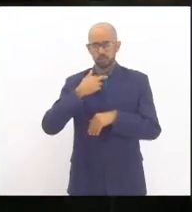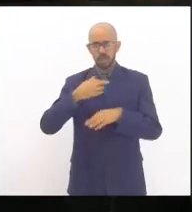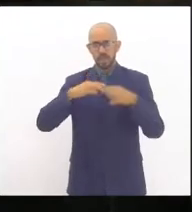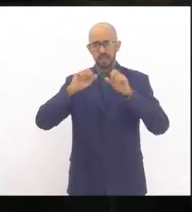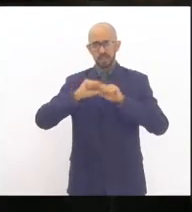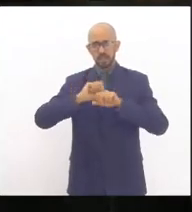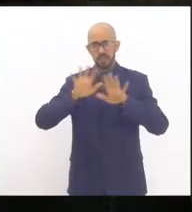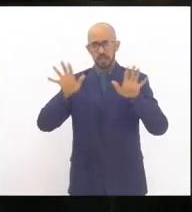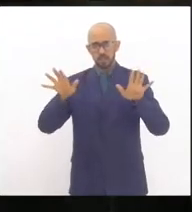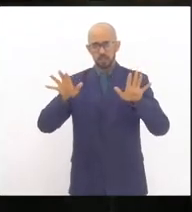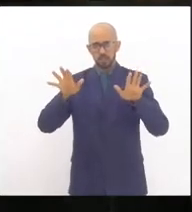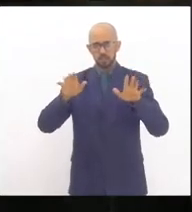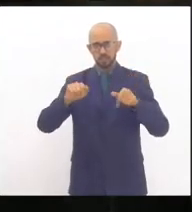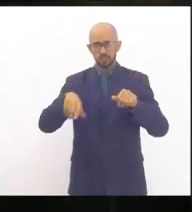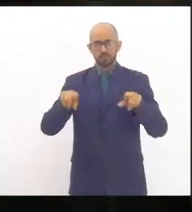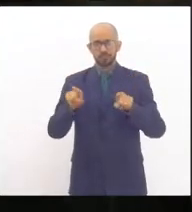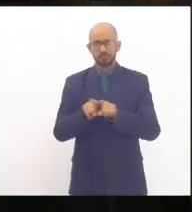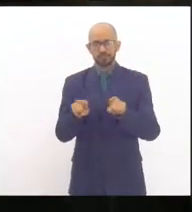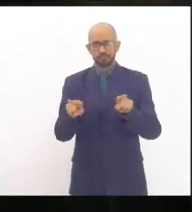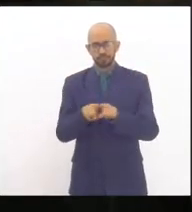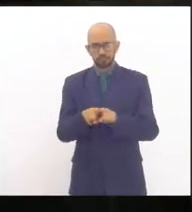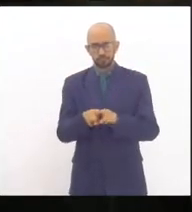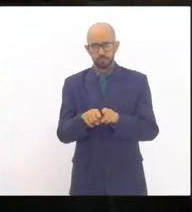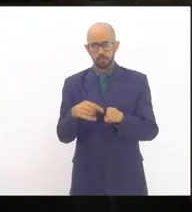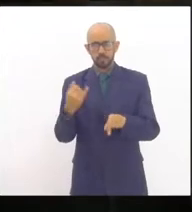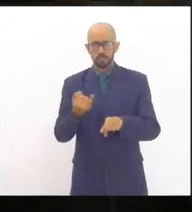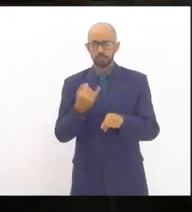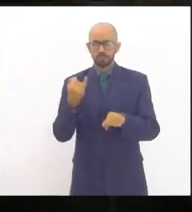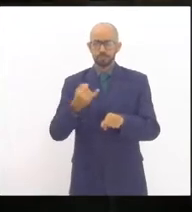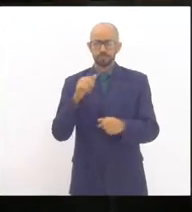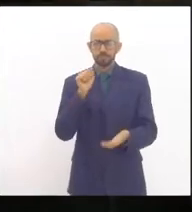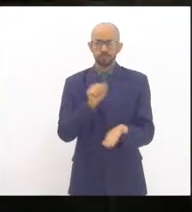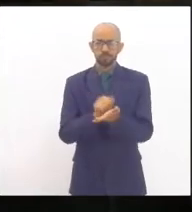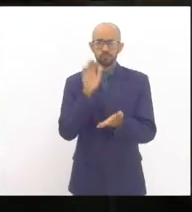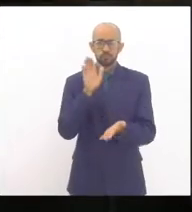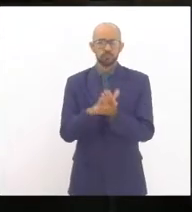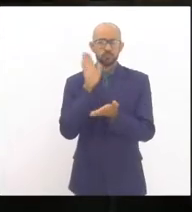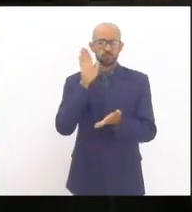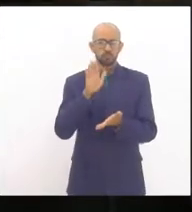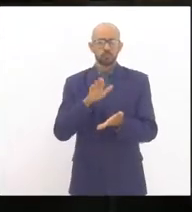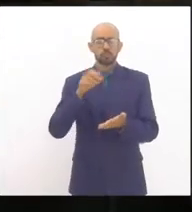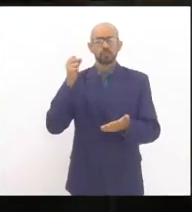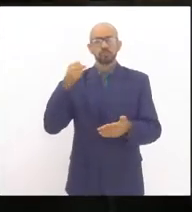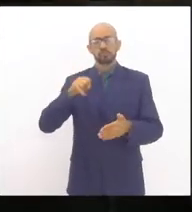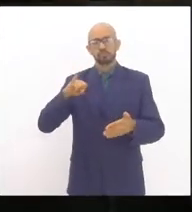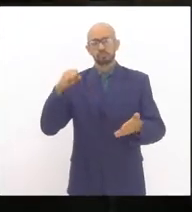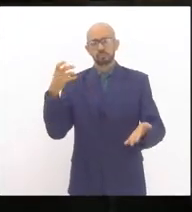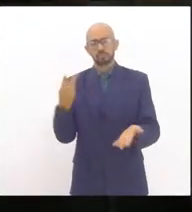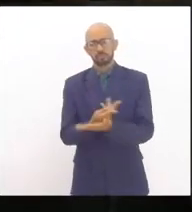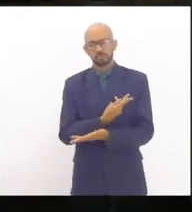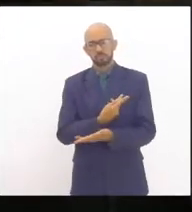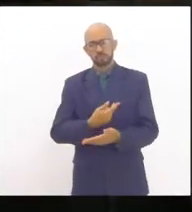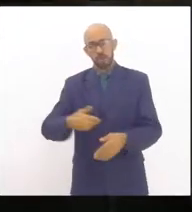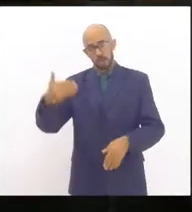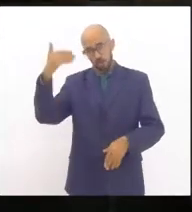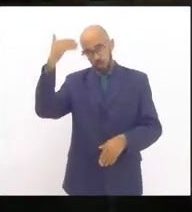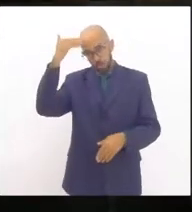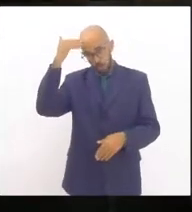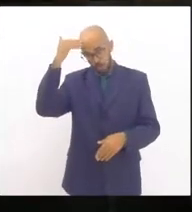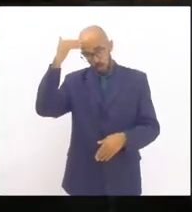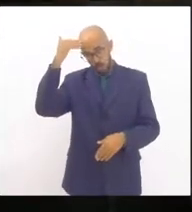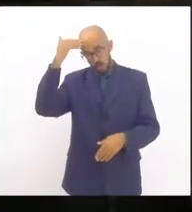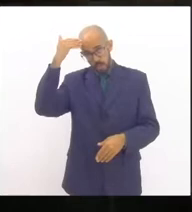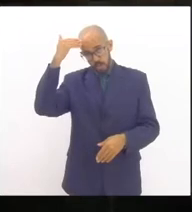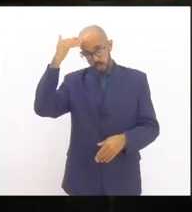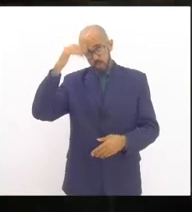esclarecida e até mesmo serem punidos Caso haja a culpa declarada